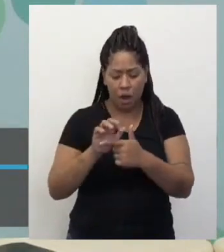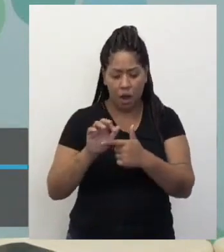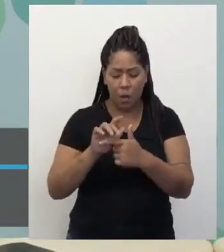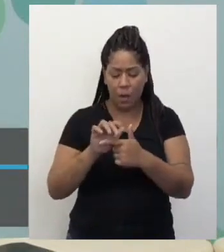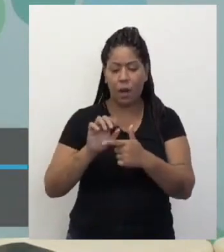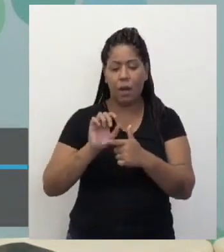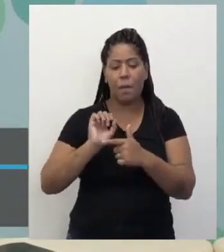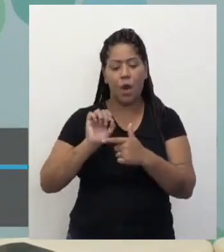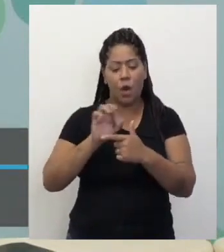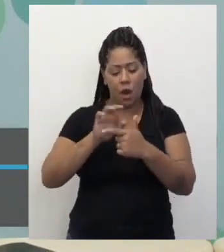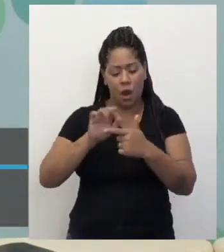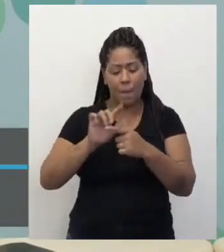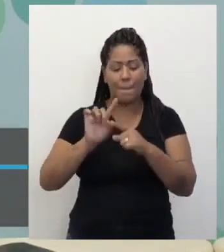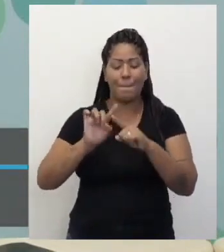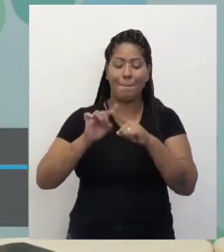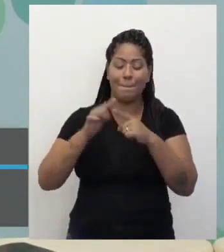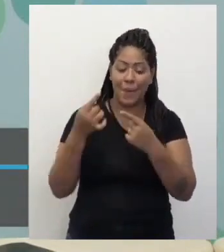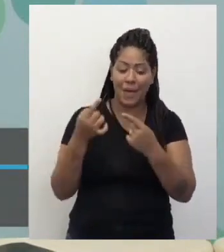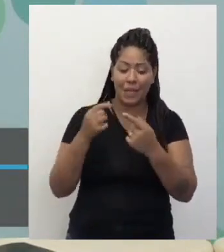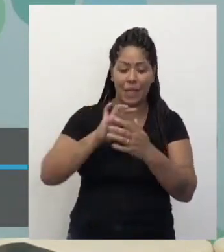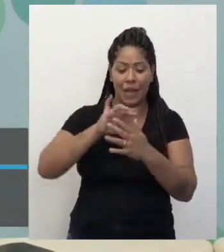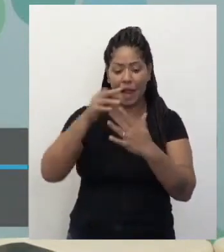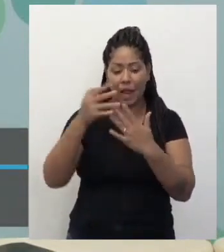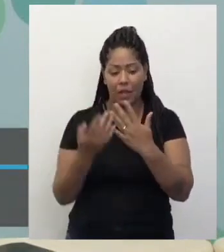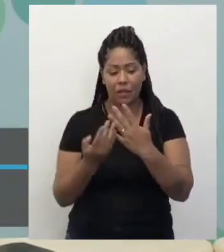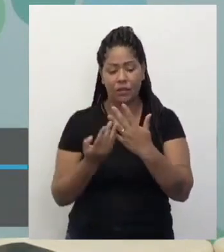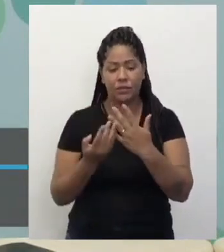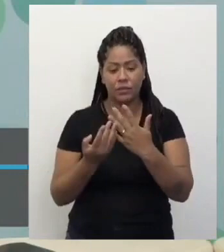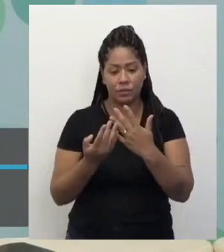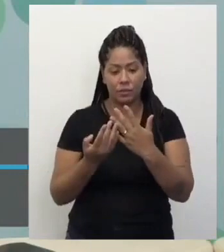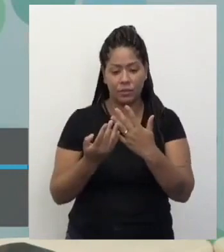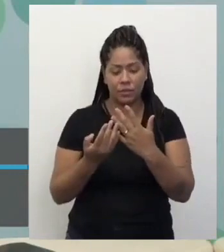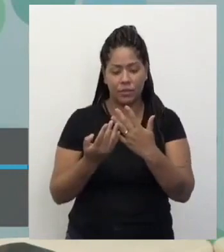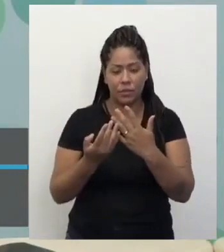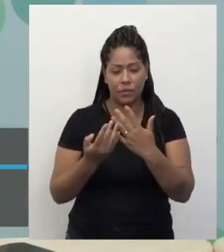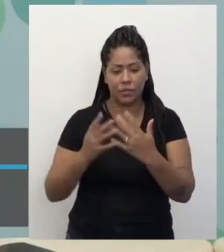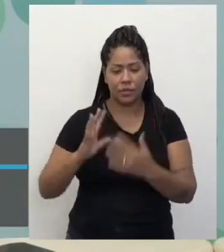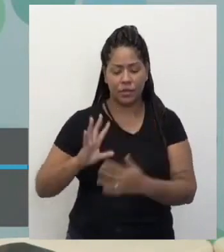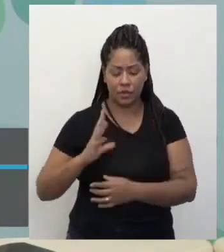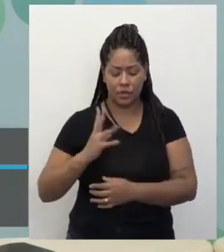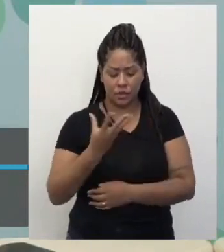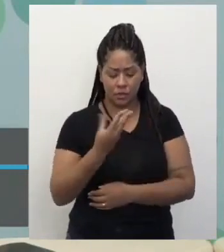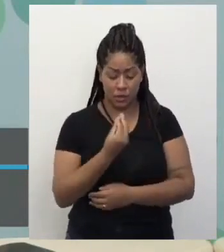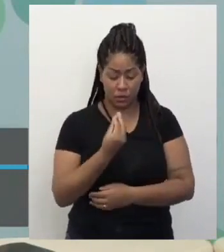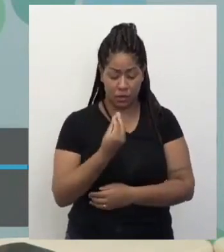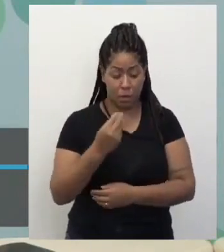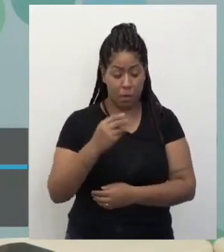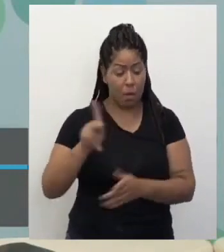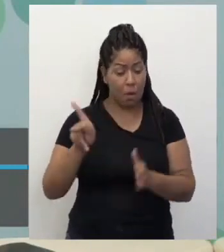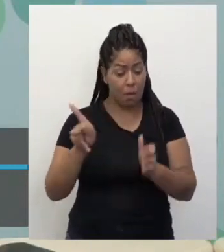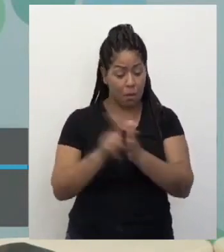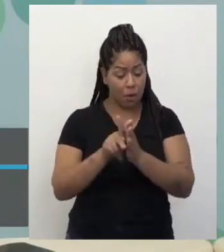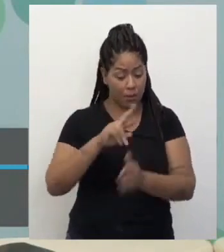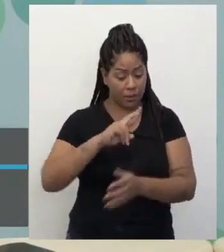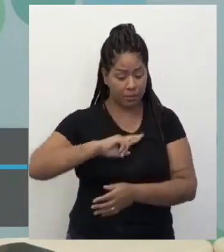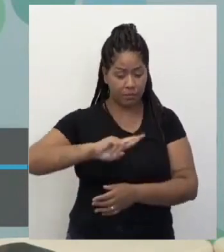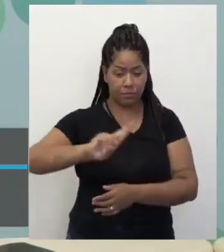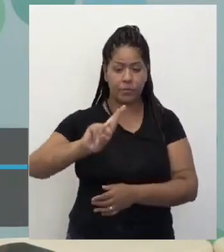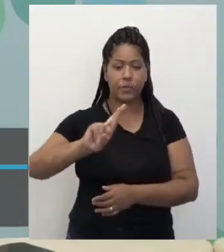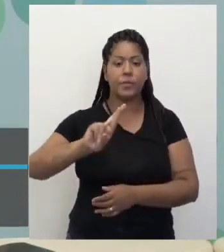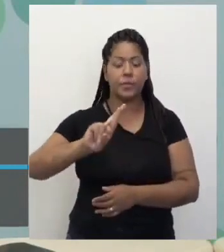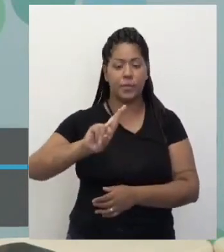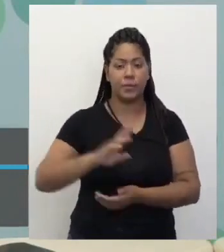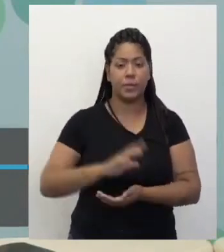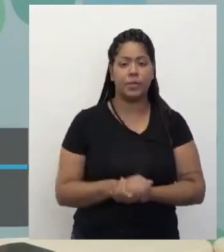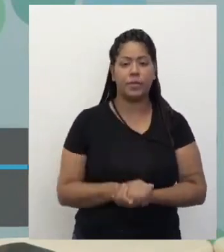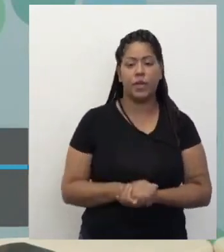letramento, e sim uma alfabetização espiritual, uma alfabetização religiosa, posto que muitos